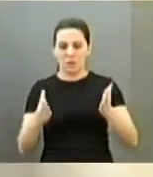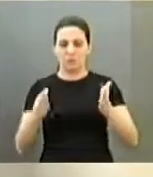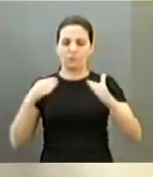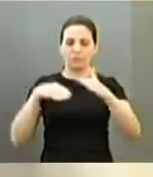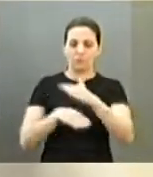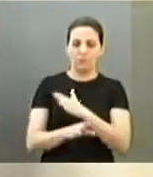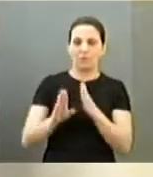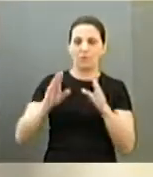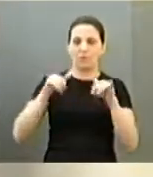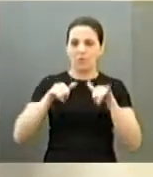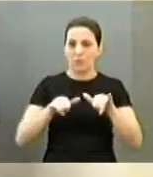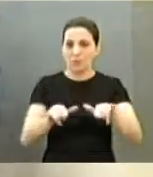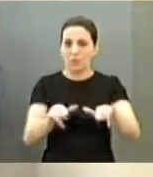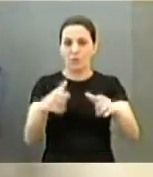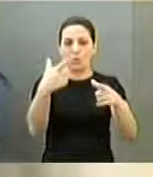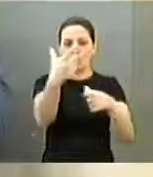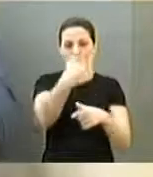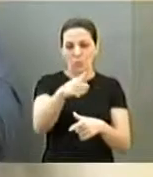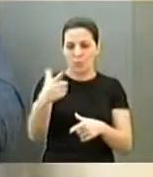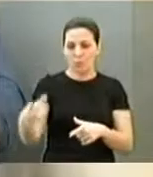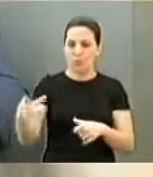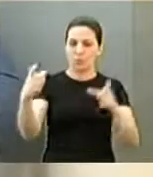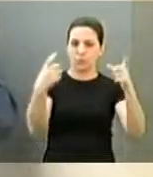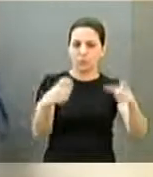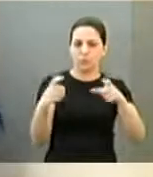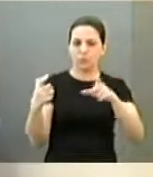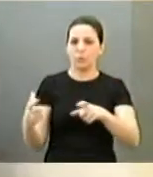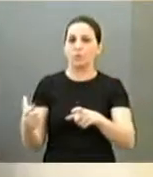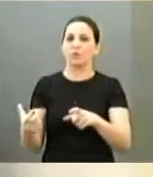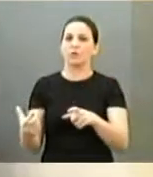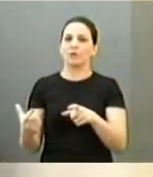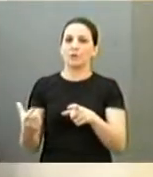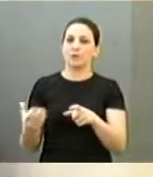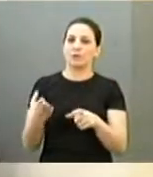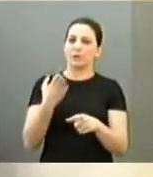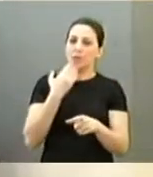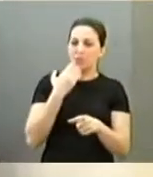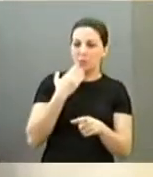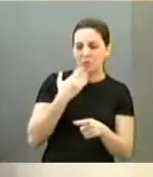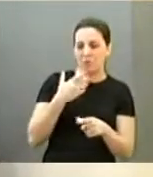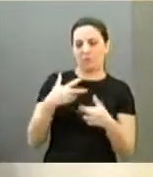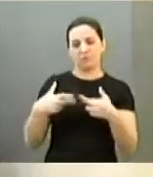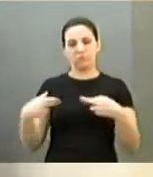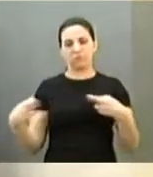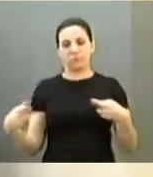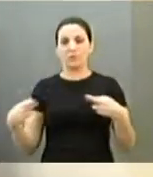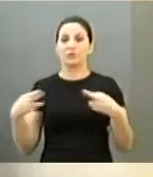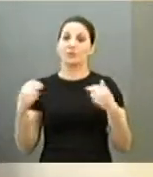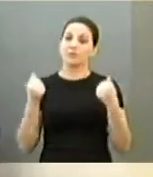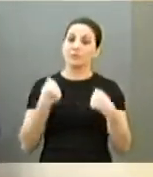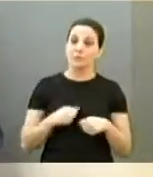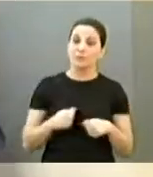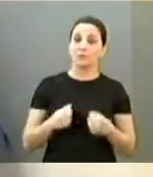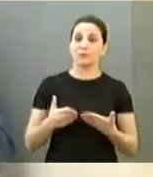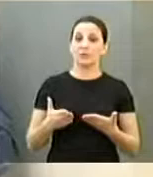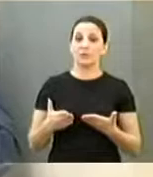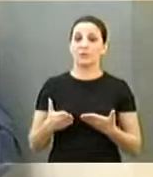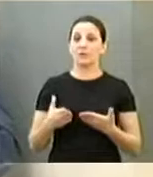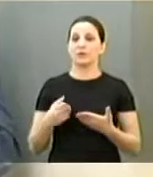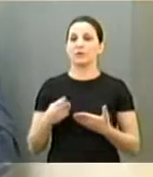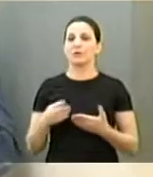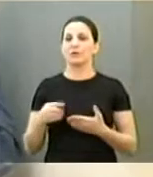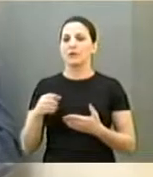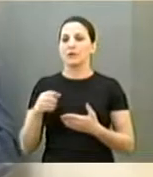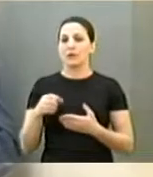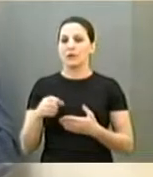hipermercado, mas como dos vários locais que esses mantimentos são colocados, a possibilidade de